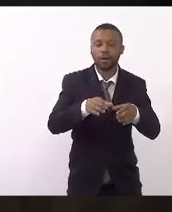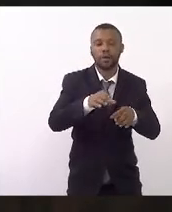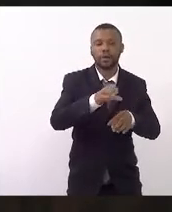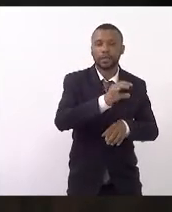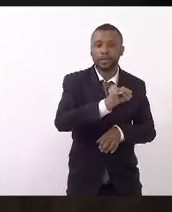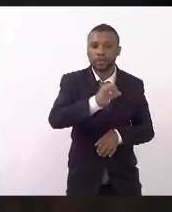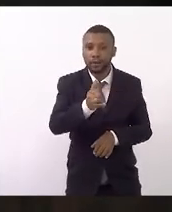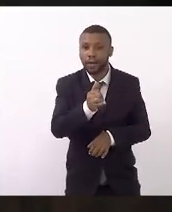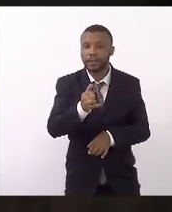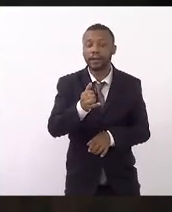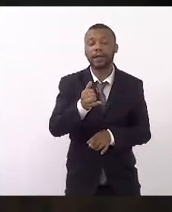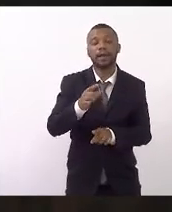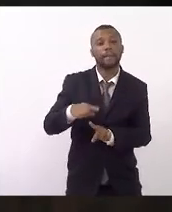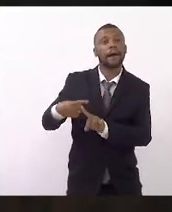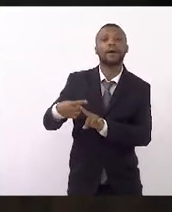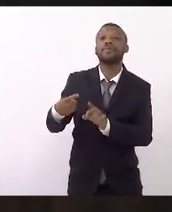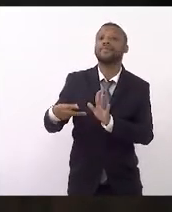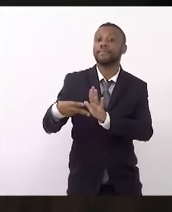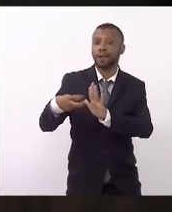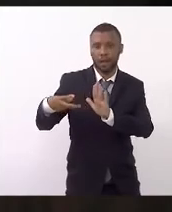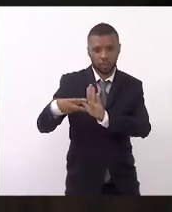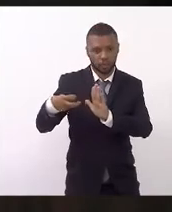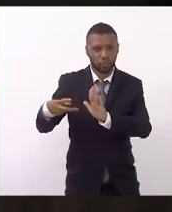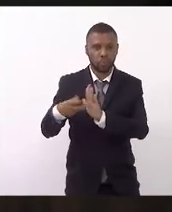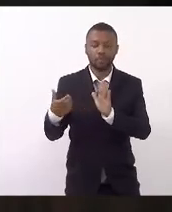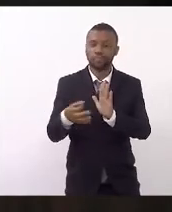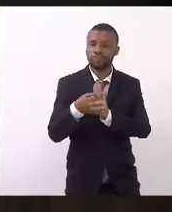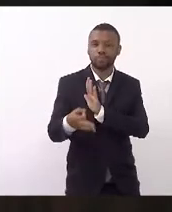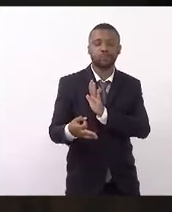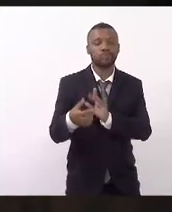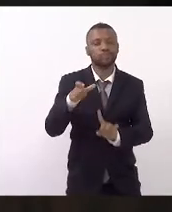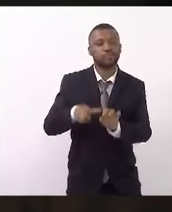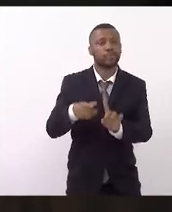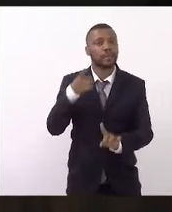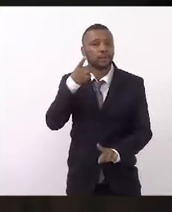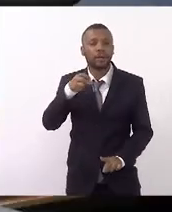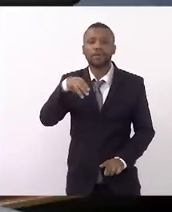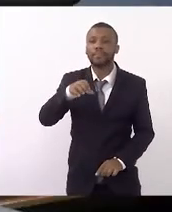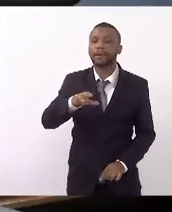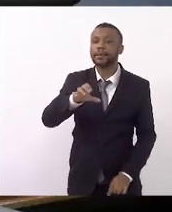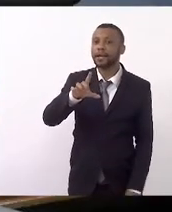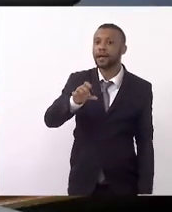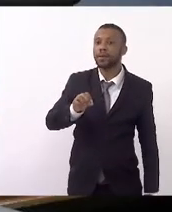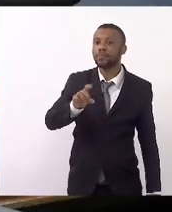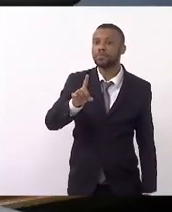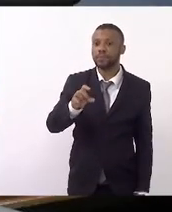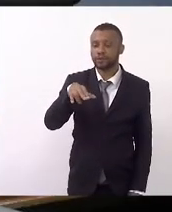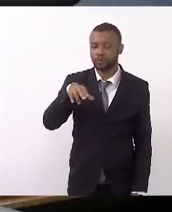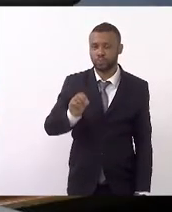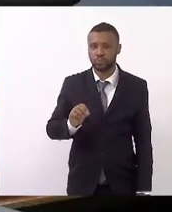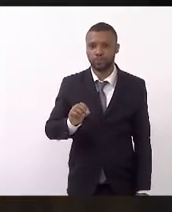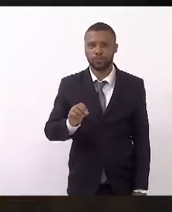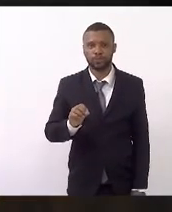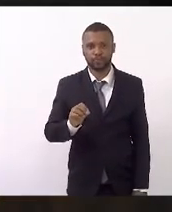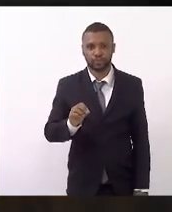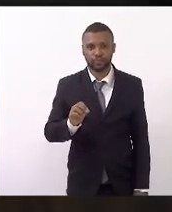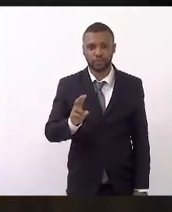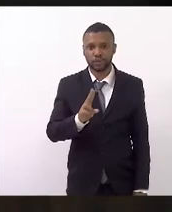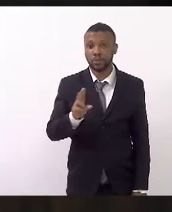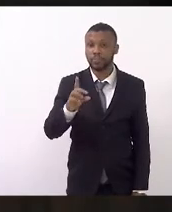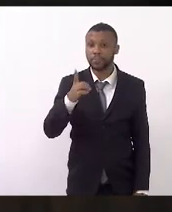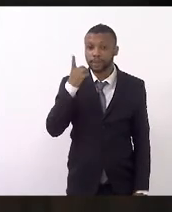Vetos. Para emitir parecer pela comissão, deputado Marcelo Dino. Deputado Marcelo